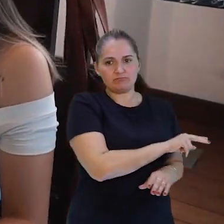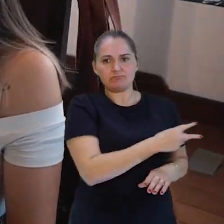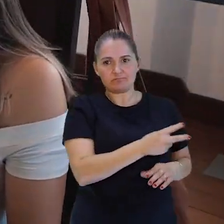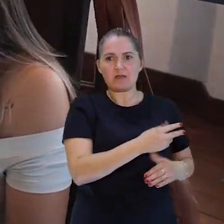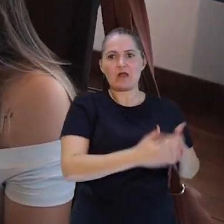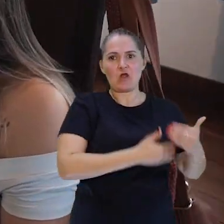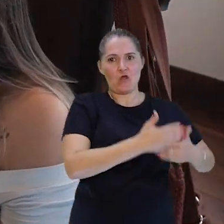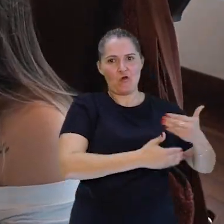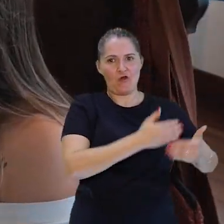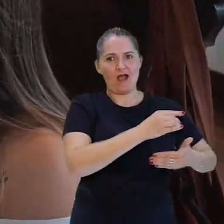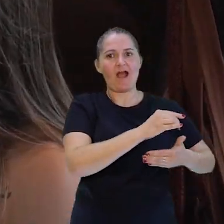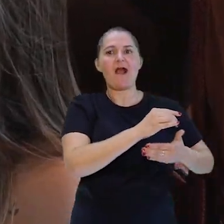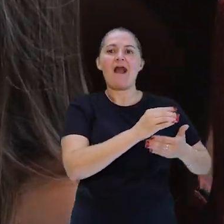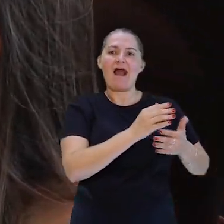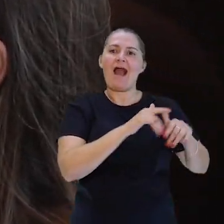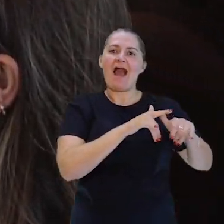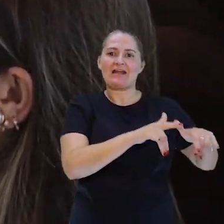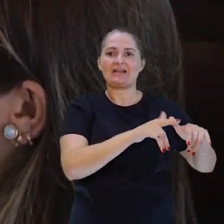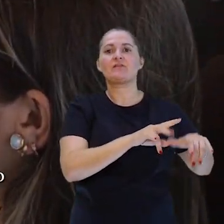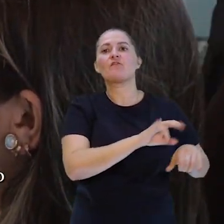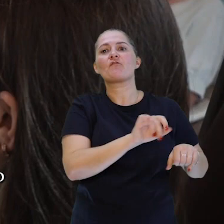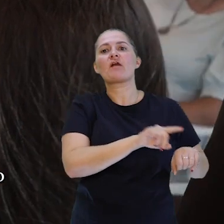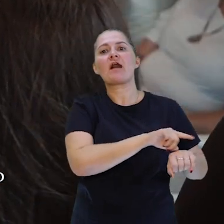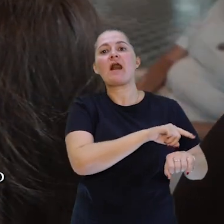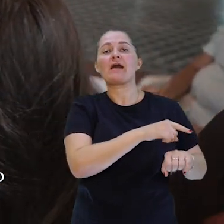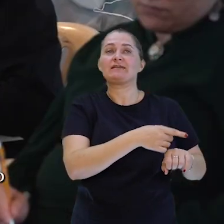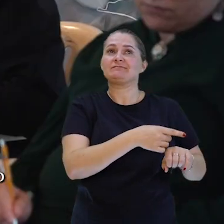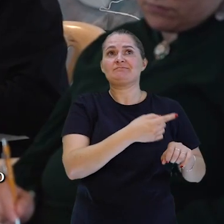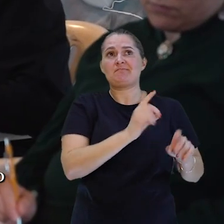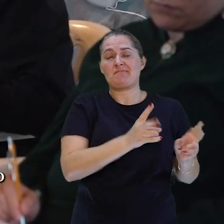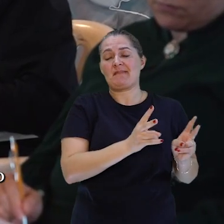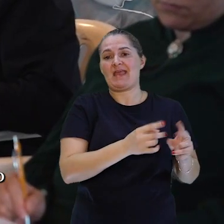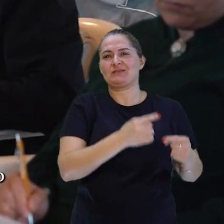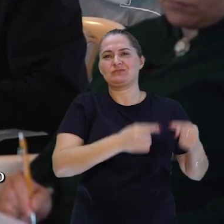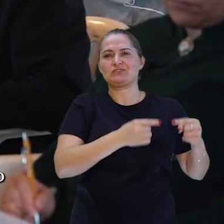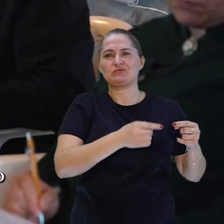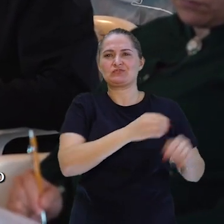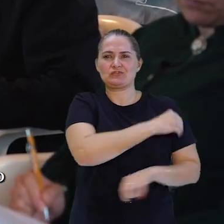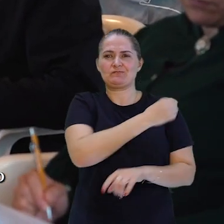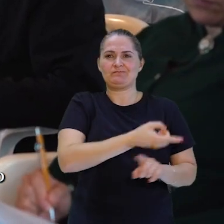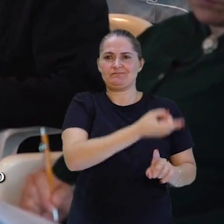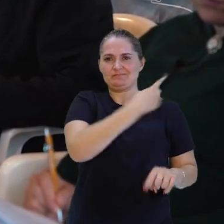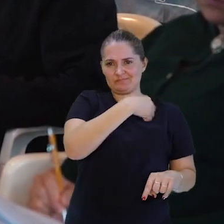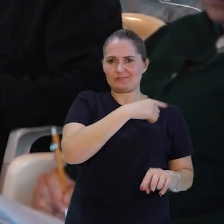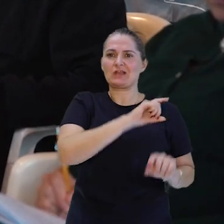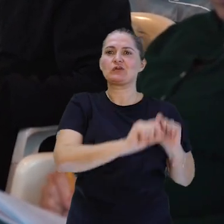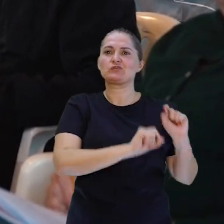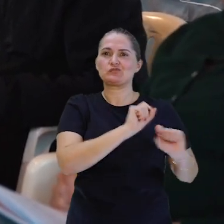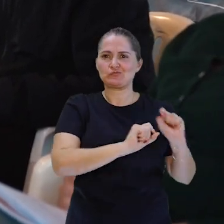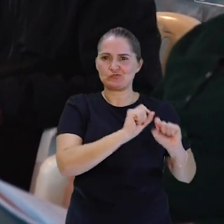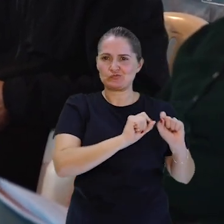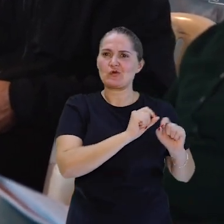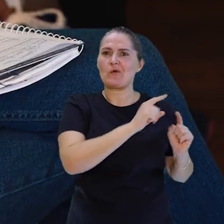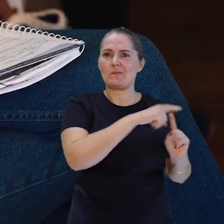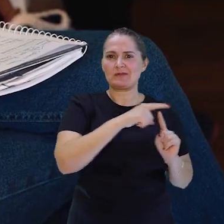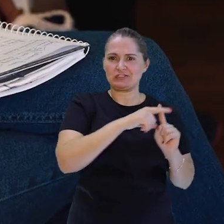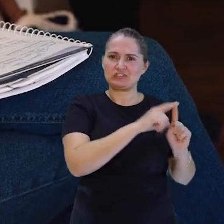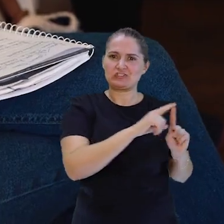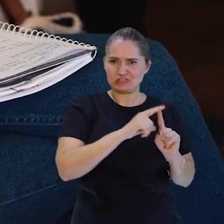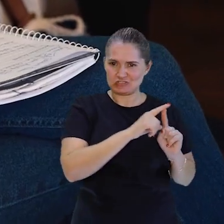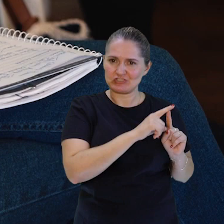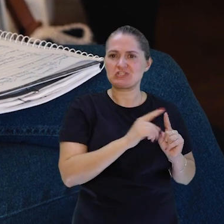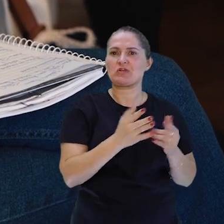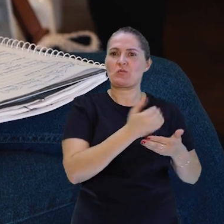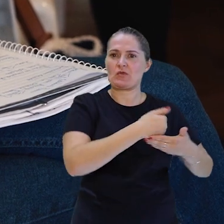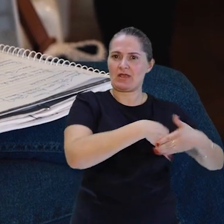como a produção, vai passar por arquivo corrente. A gente chegou a discutir um pouco disso na outra oficina, né? Quando a gente falou um